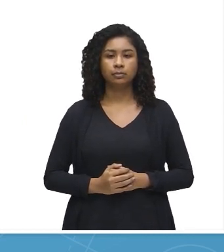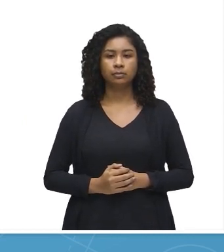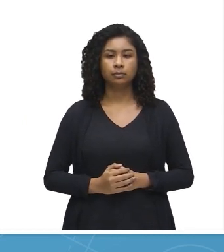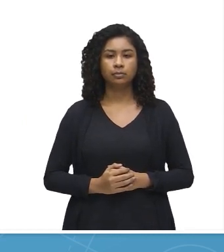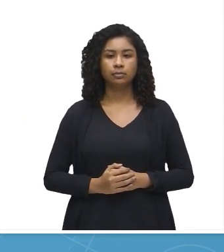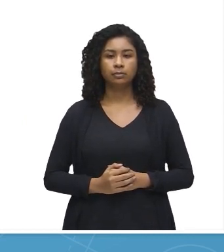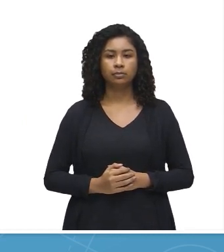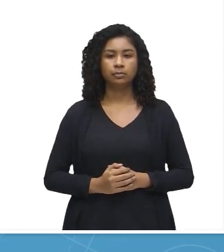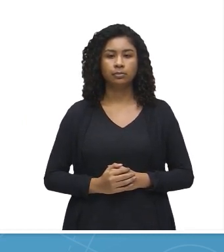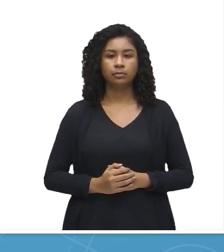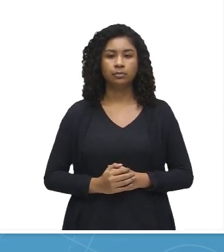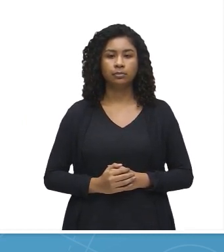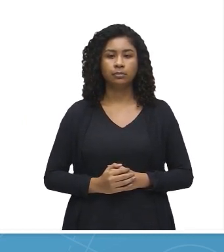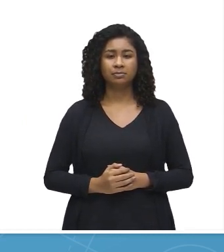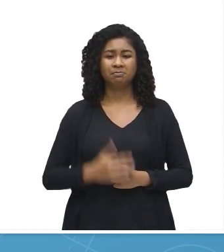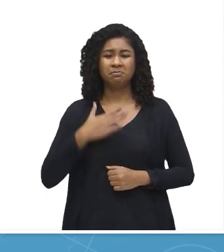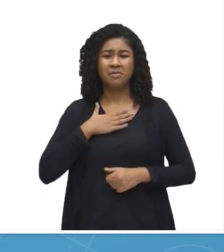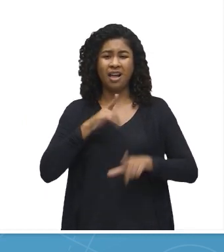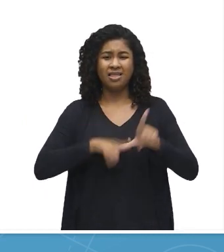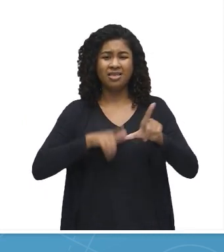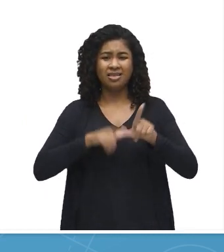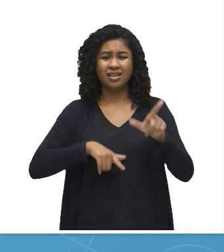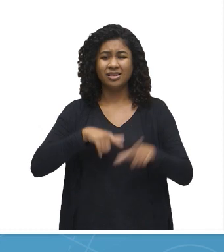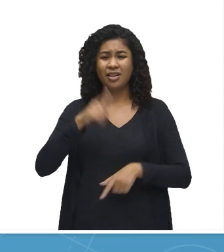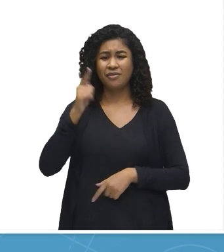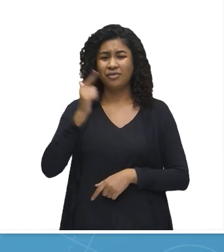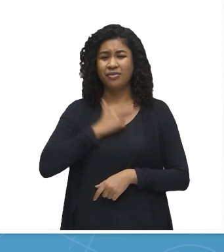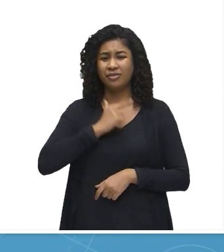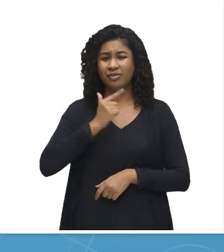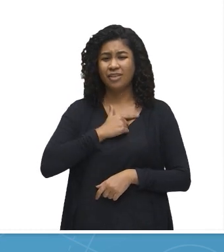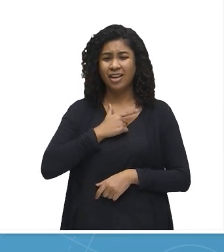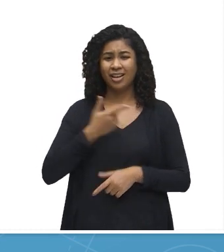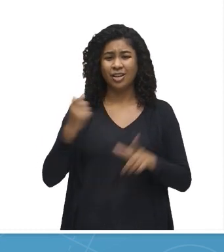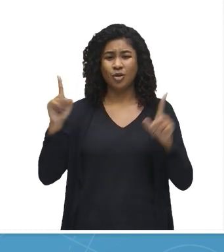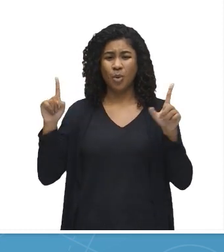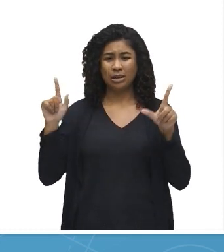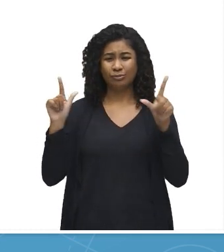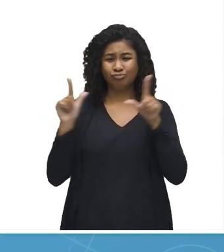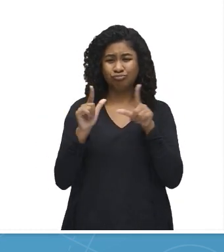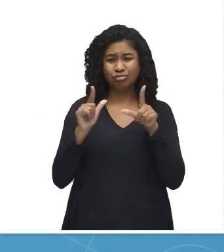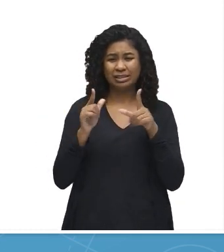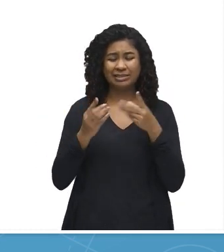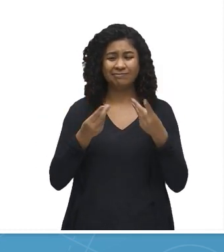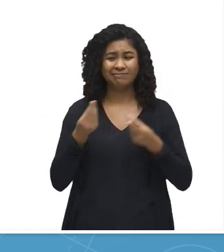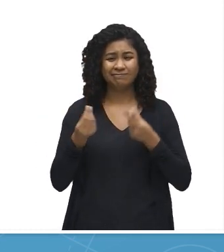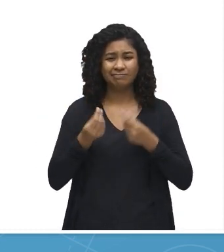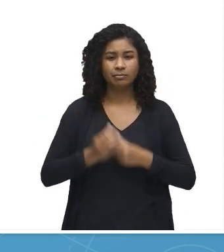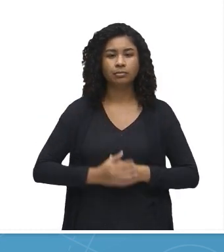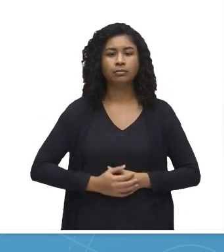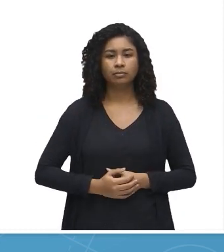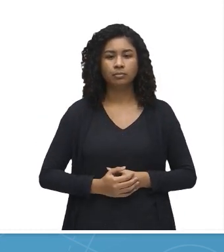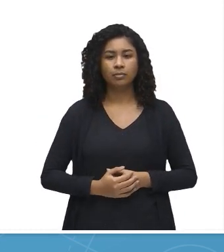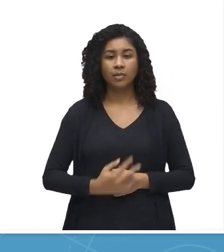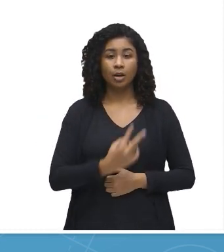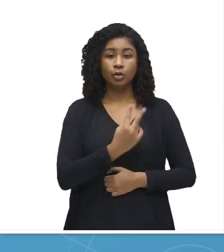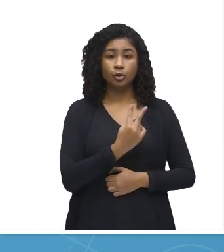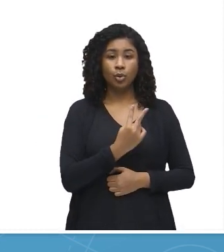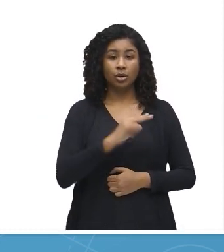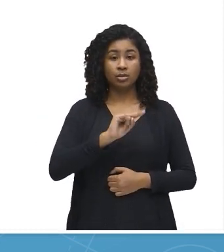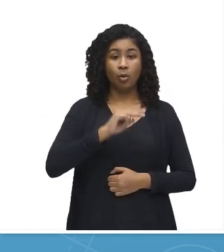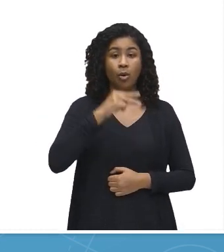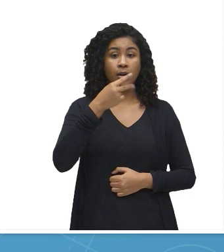pessoal. Minha letra já é feia e desse jeito vai complicar. Muito bem. Então, 2 ao quadrado é igual a